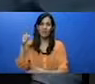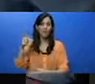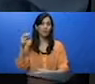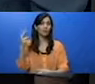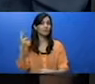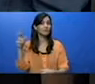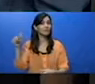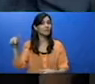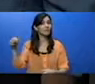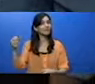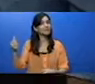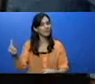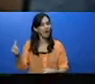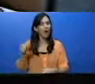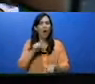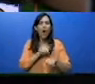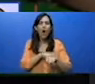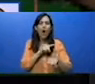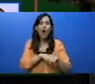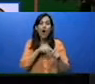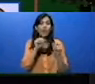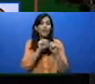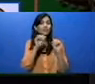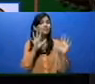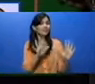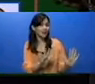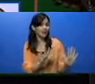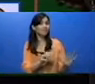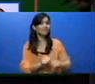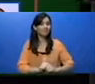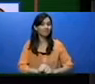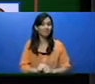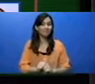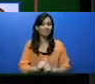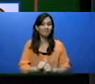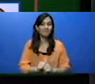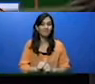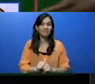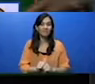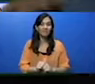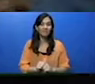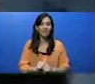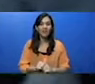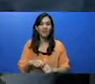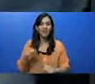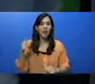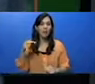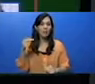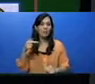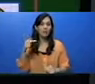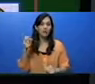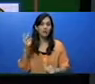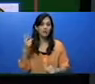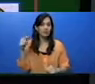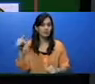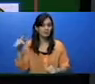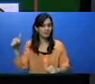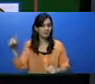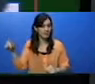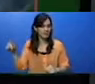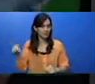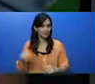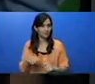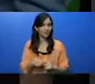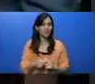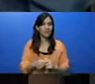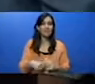Vamos fazer um hora de criar na fauna brasileira, que é ameaçada de extinção, página 277.